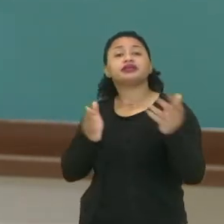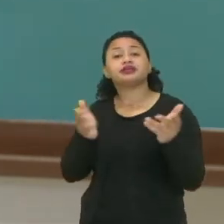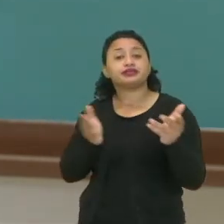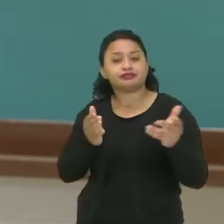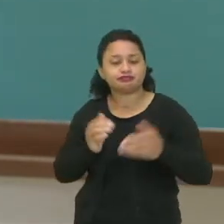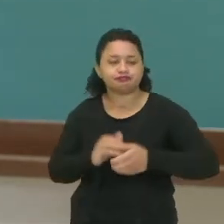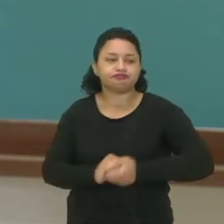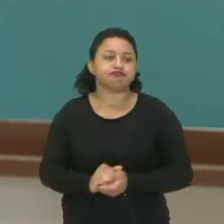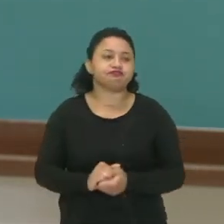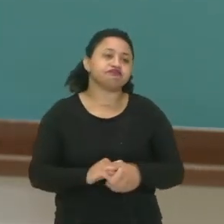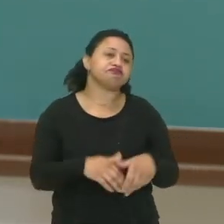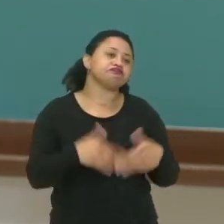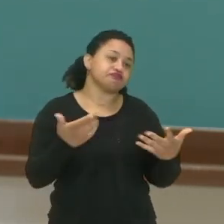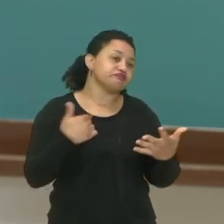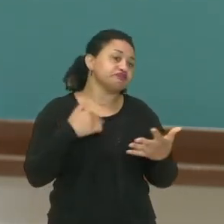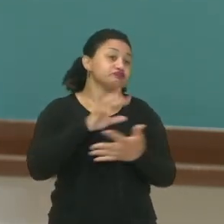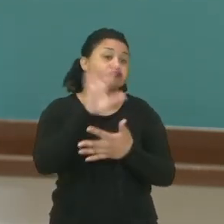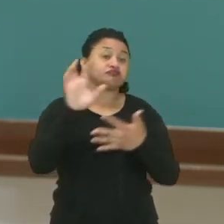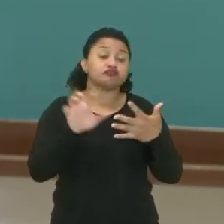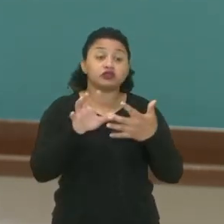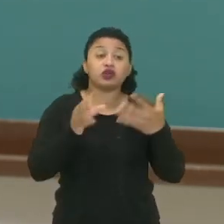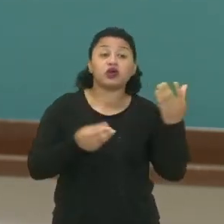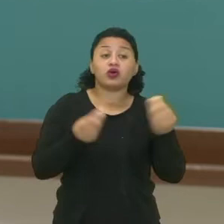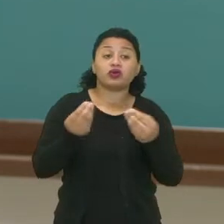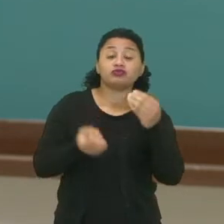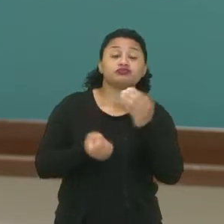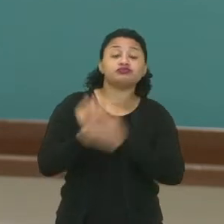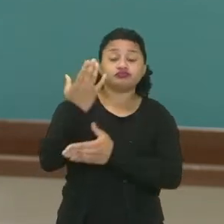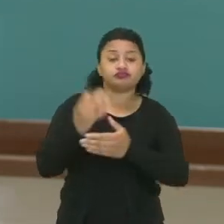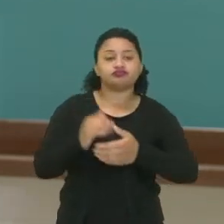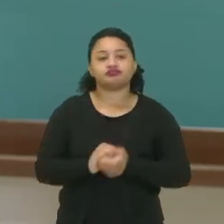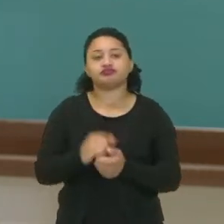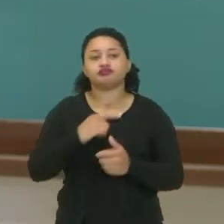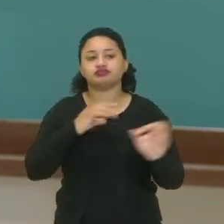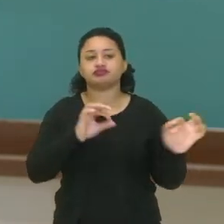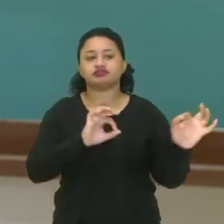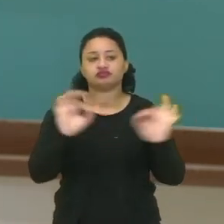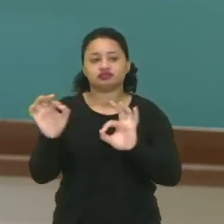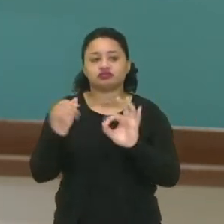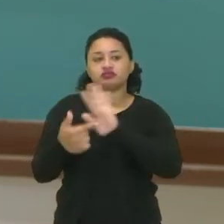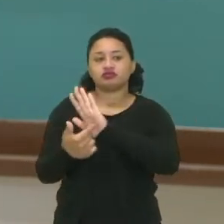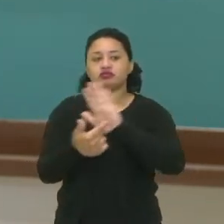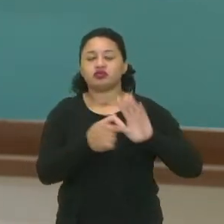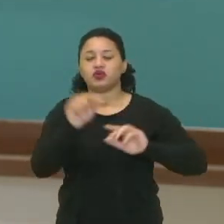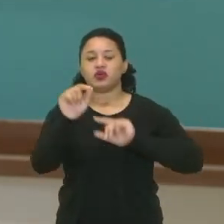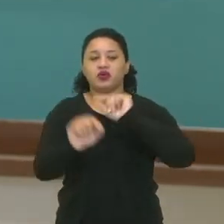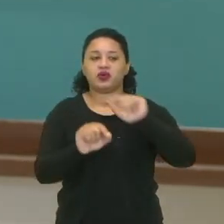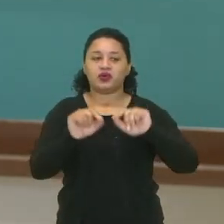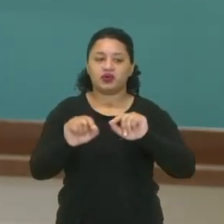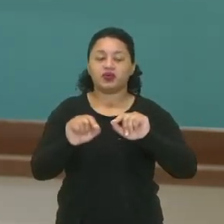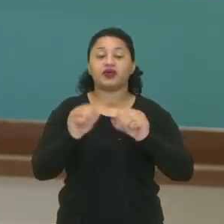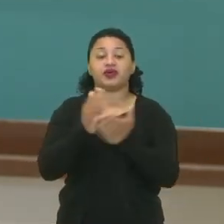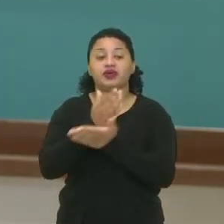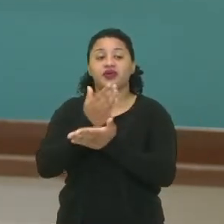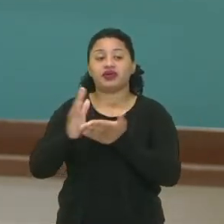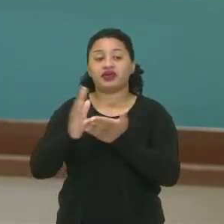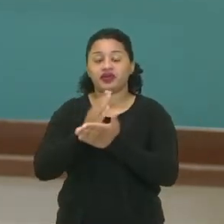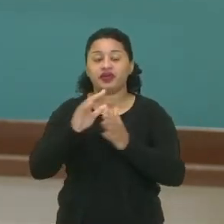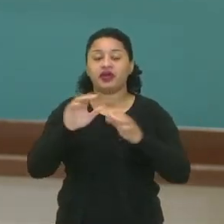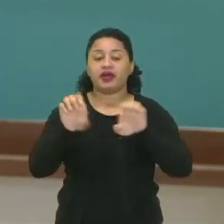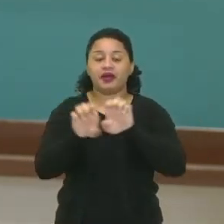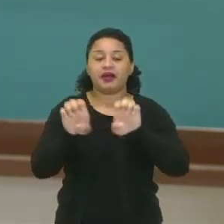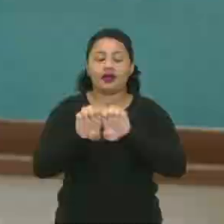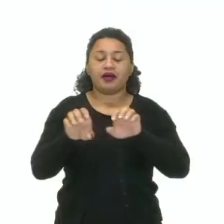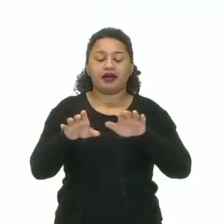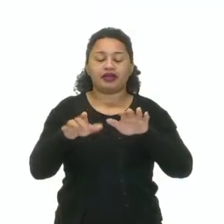Como um continente, então, como que ele se formou? Então aqui tem uma ilustração, mostrando a chamada separação das placas